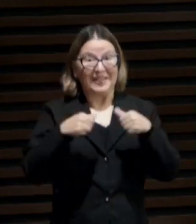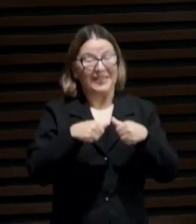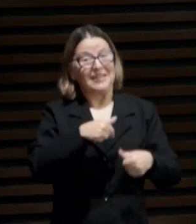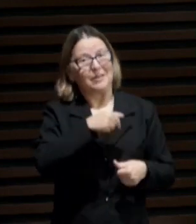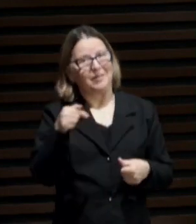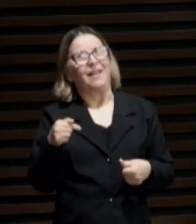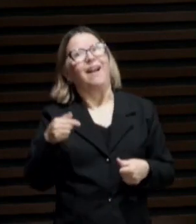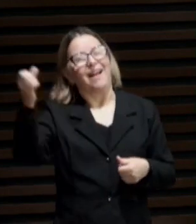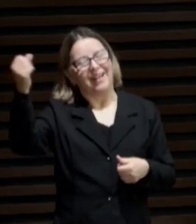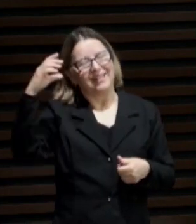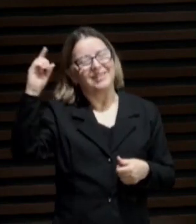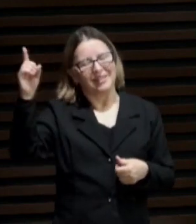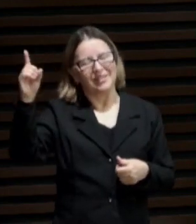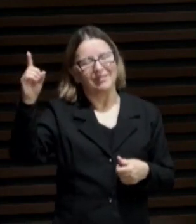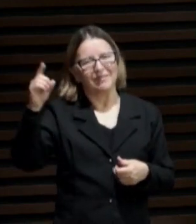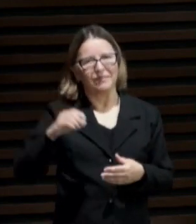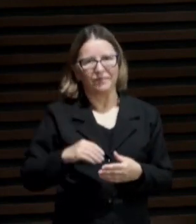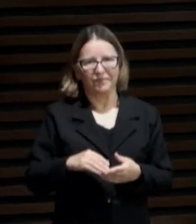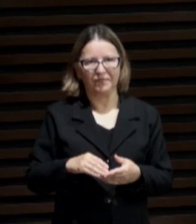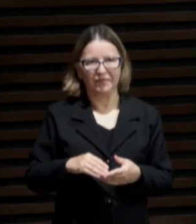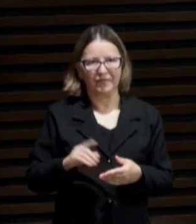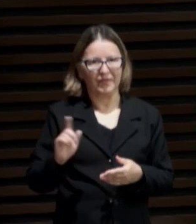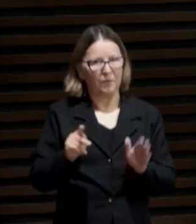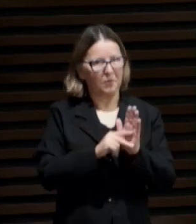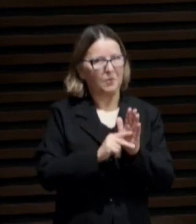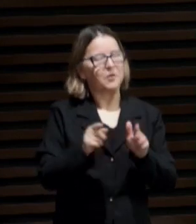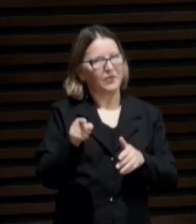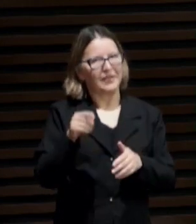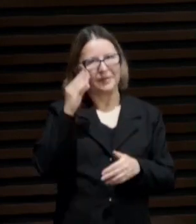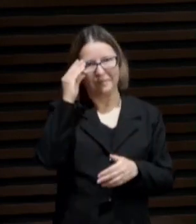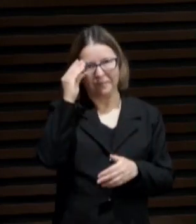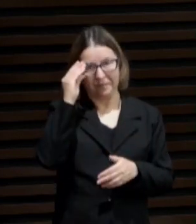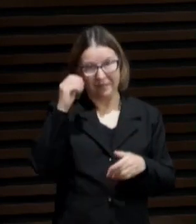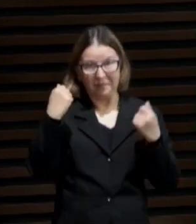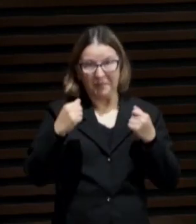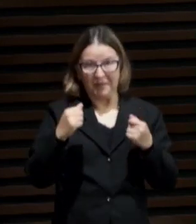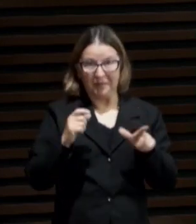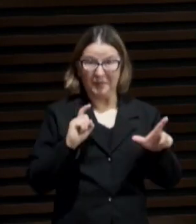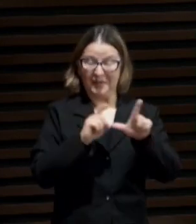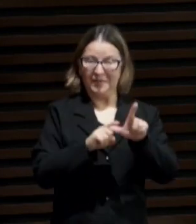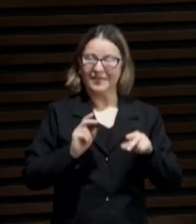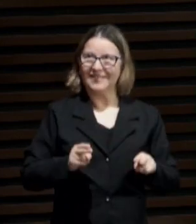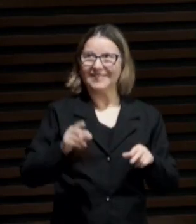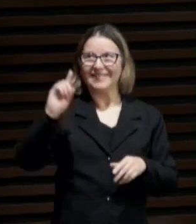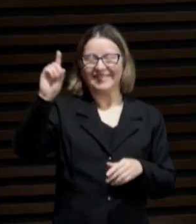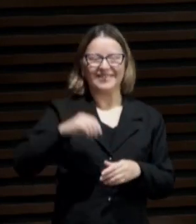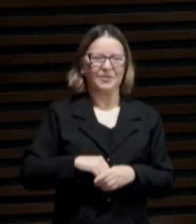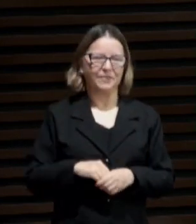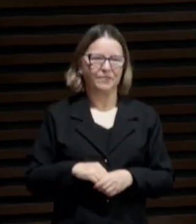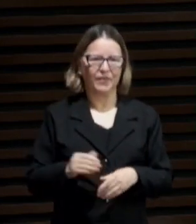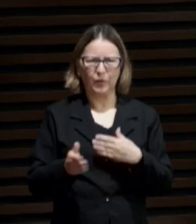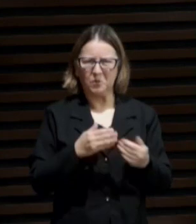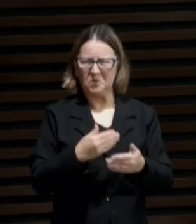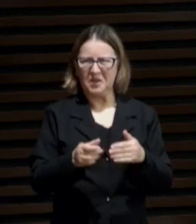graça de Deus, Júlio. Porque isso não vem de você. Precisamos dele, para depender dele. Qualquer pessoa,